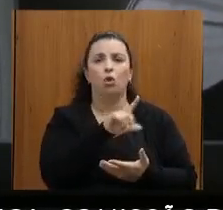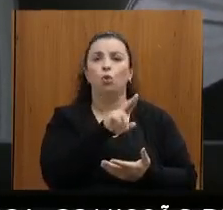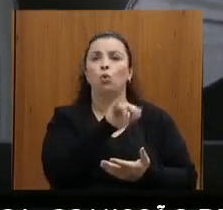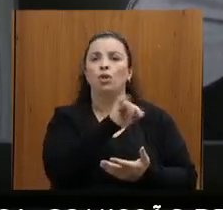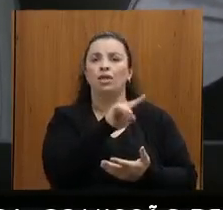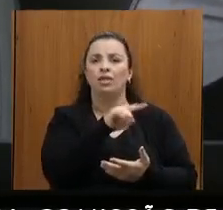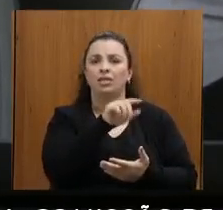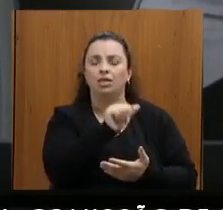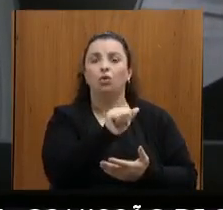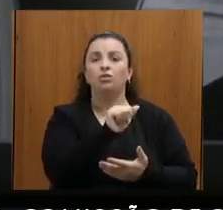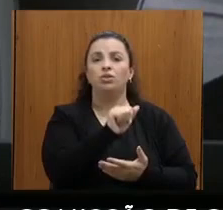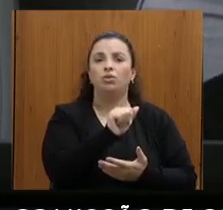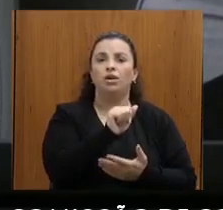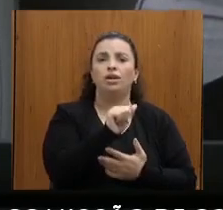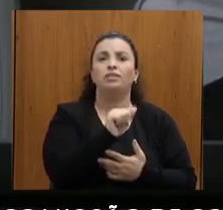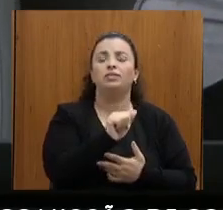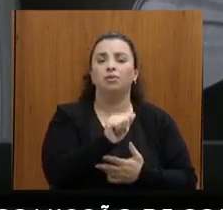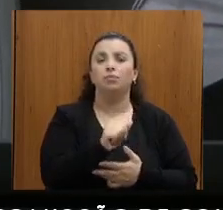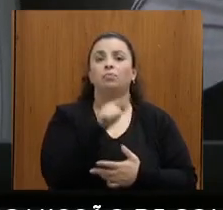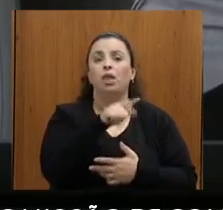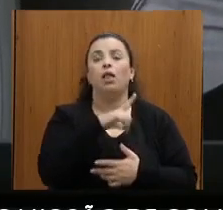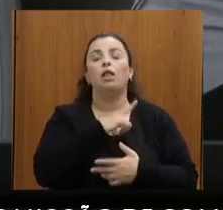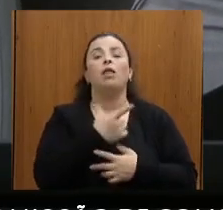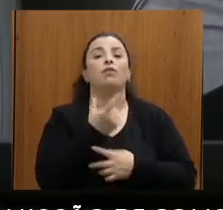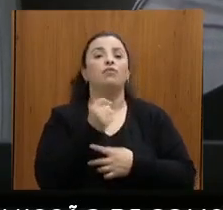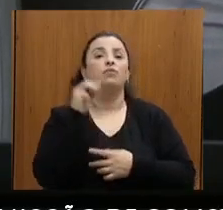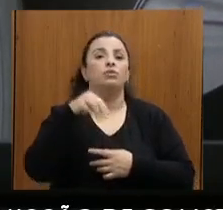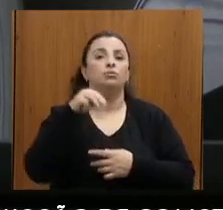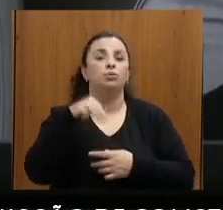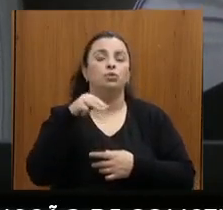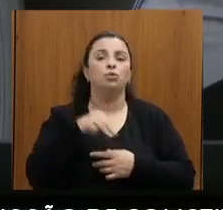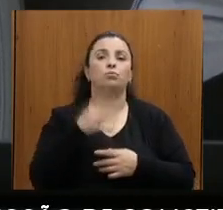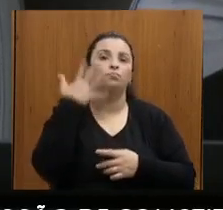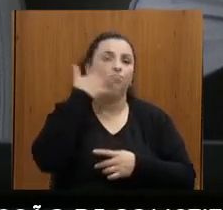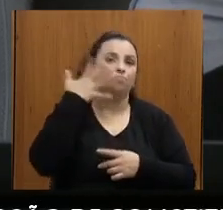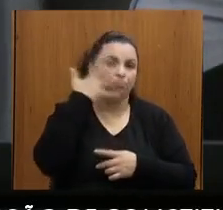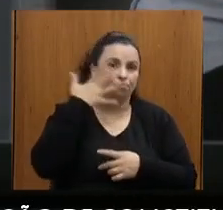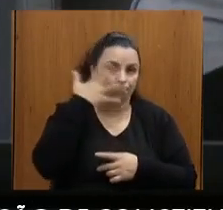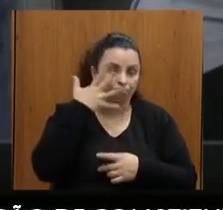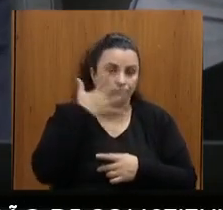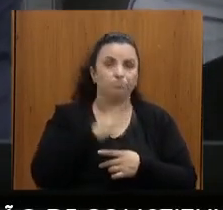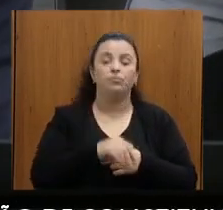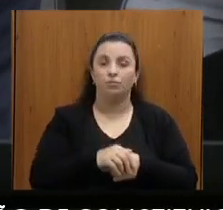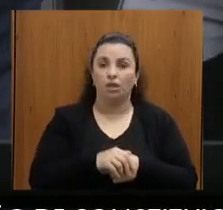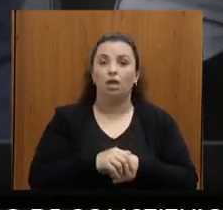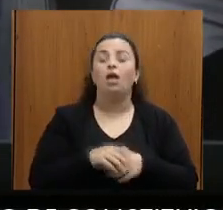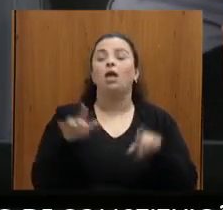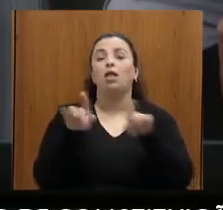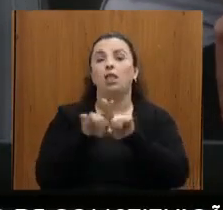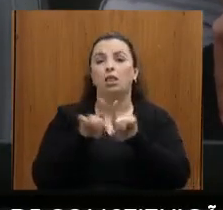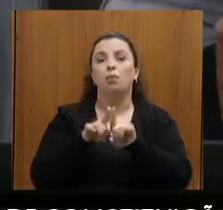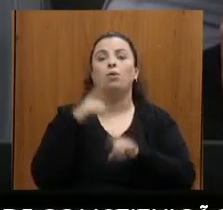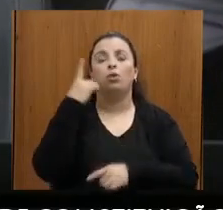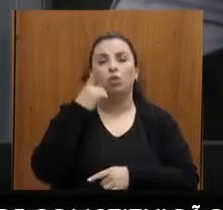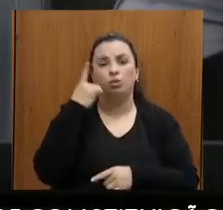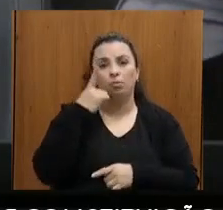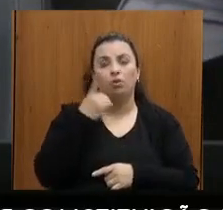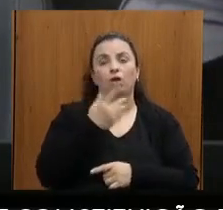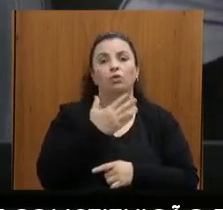Cardoso Barreto, de explorar de 20 minutos para a sua exposição inicial, bem como o deputado de governo,